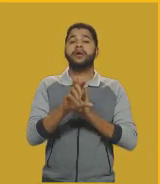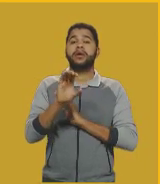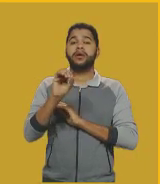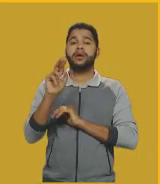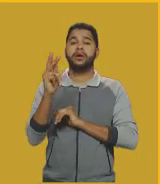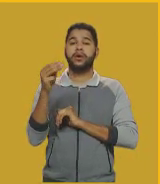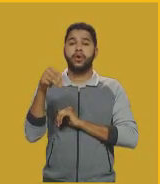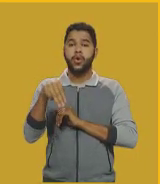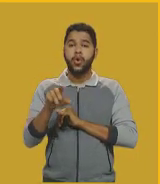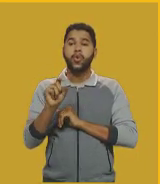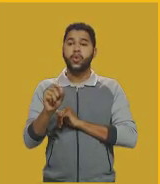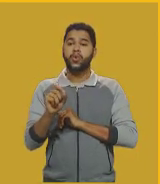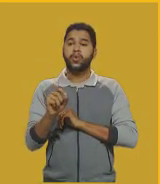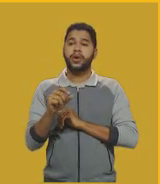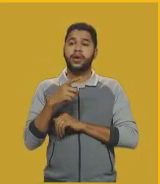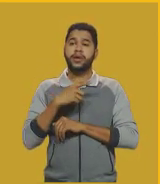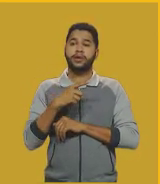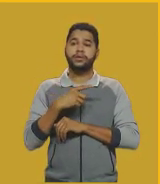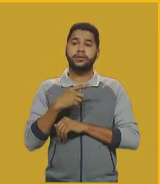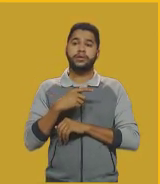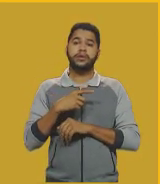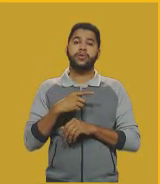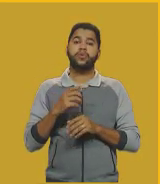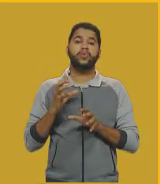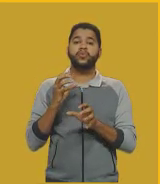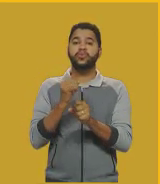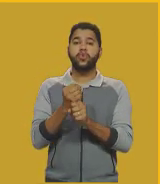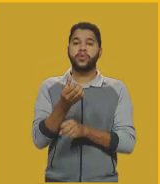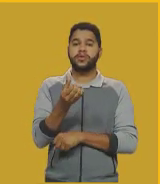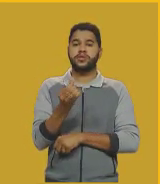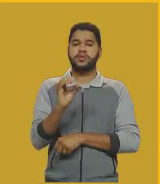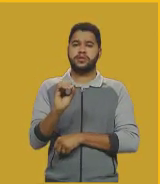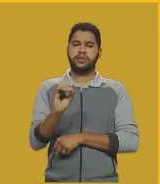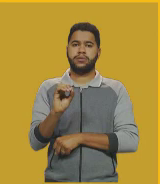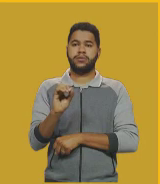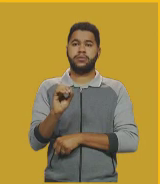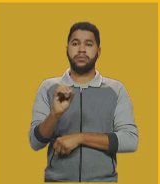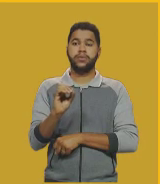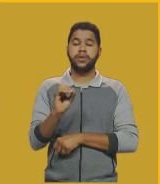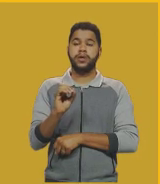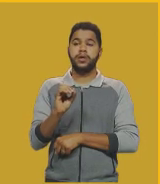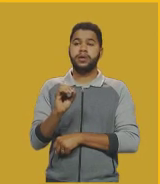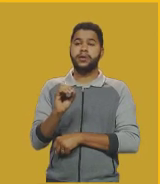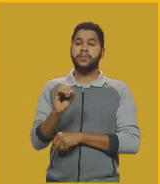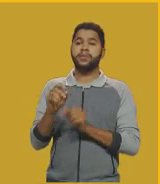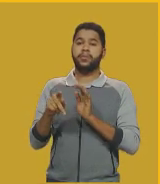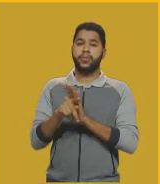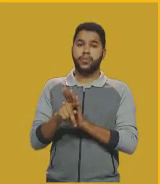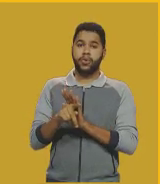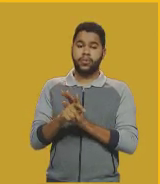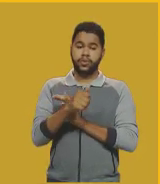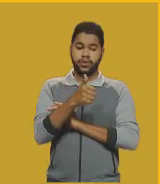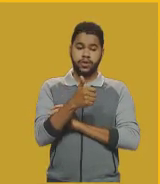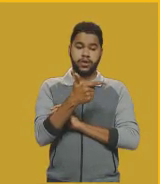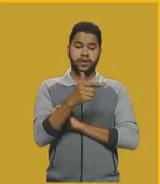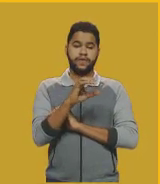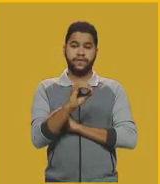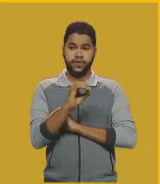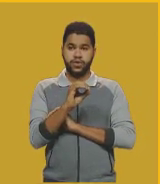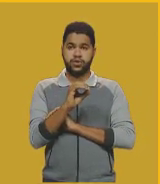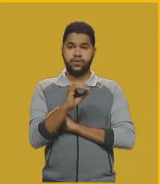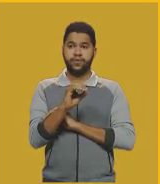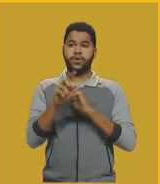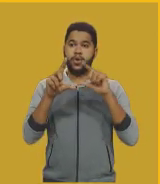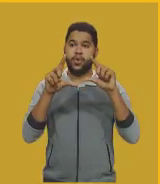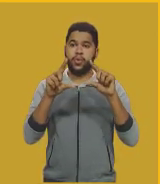vezes 0,5, que dá 60 volts. Então, nesse resistor aqui de 120 ohms, vai ter uma queda